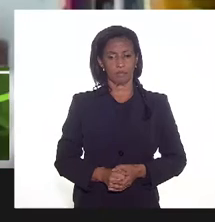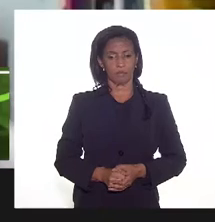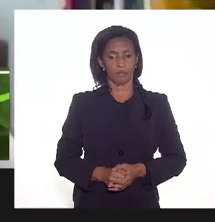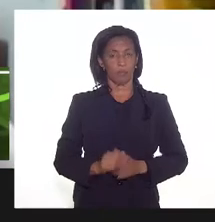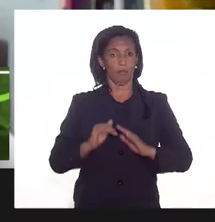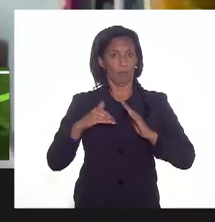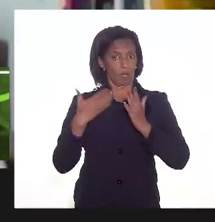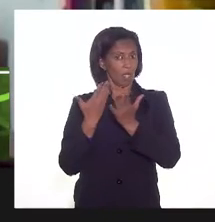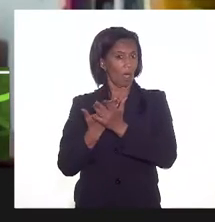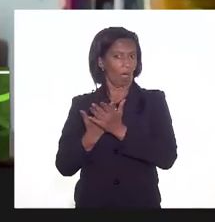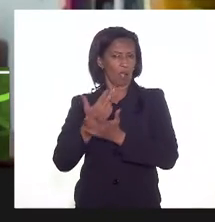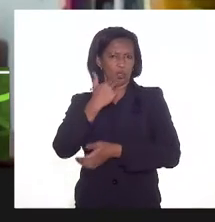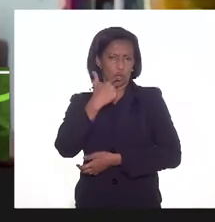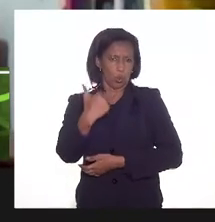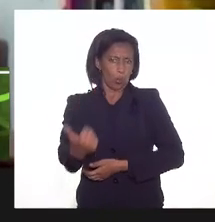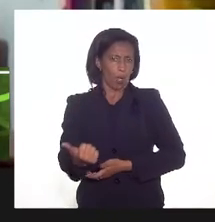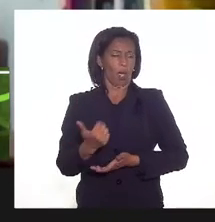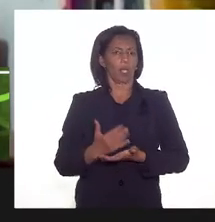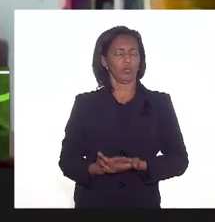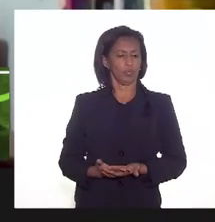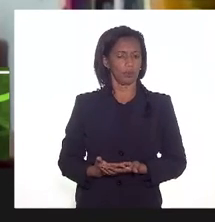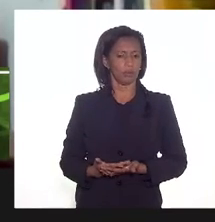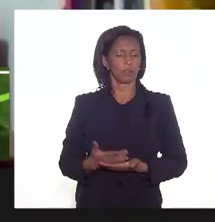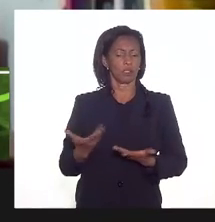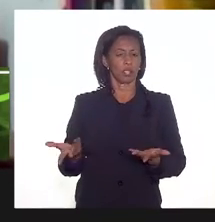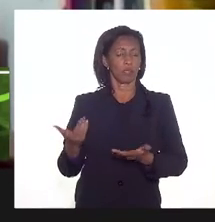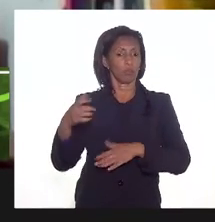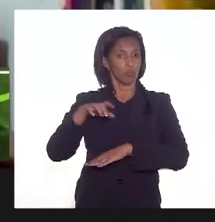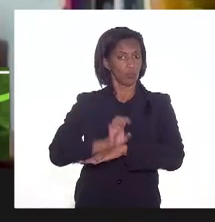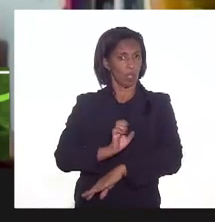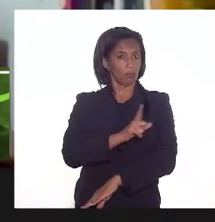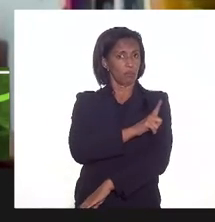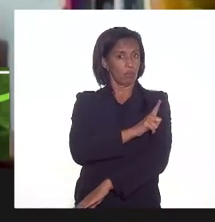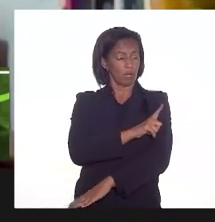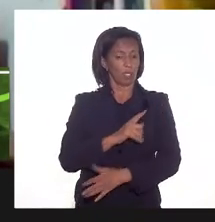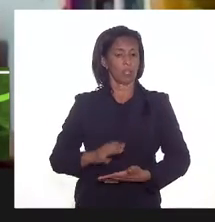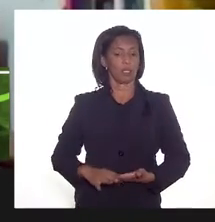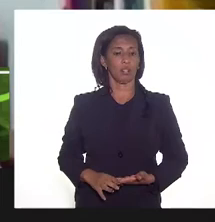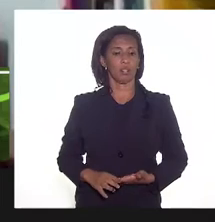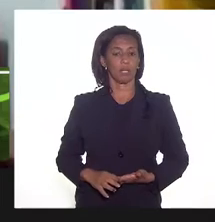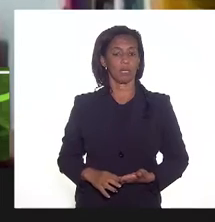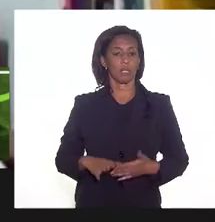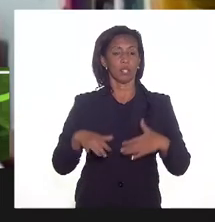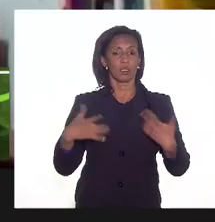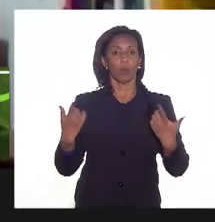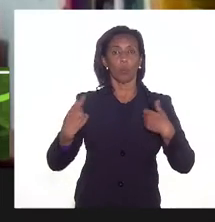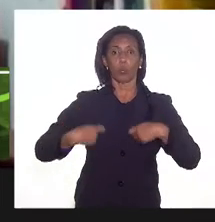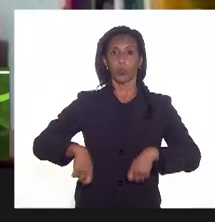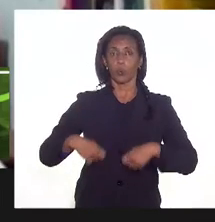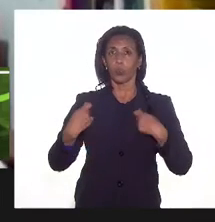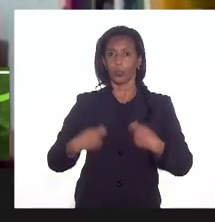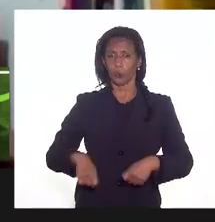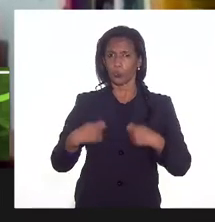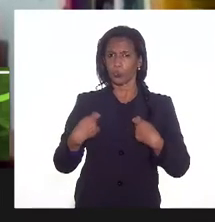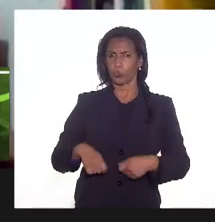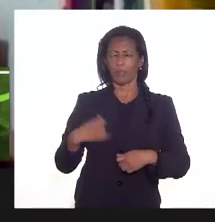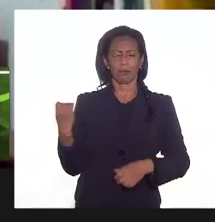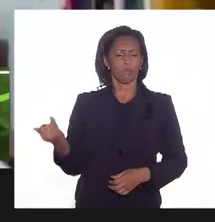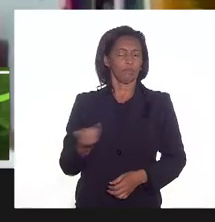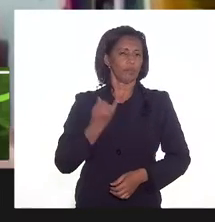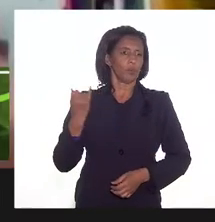escolas de linguagens artísticas que o Estado tem e que são tão necessárias e tão